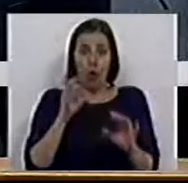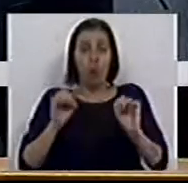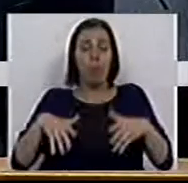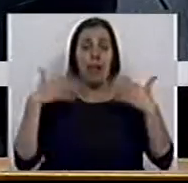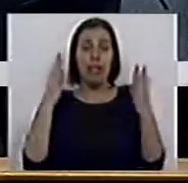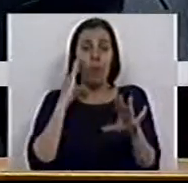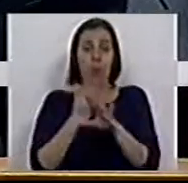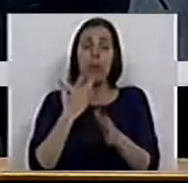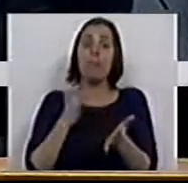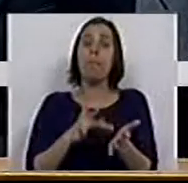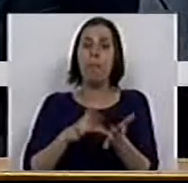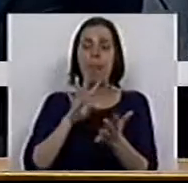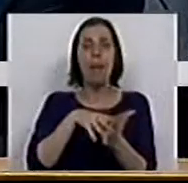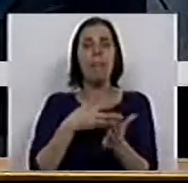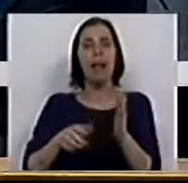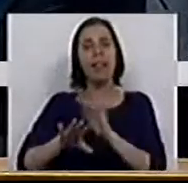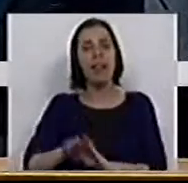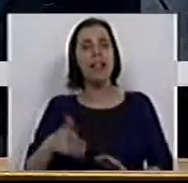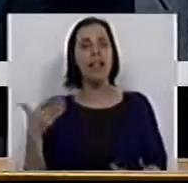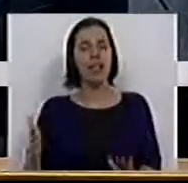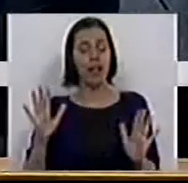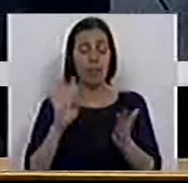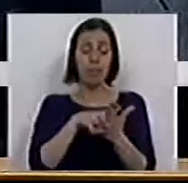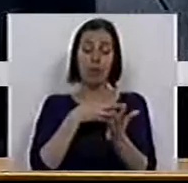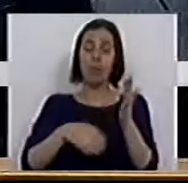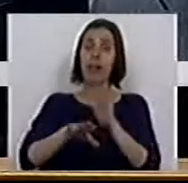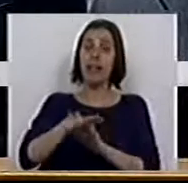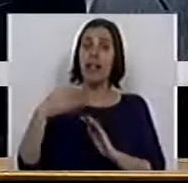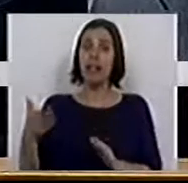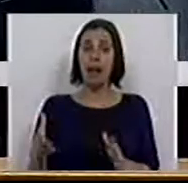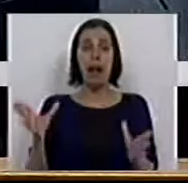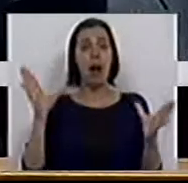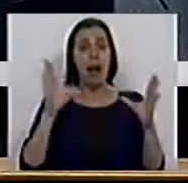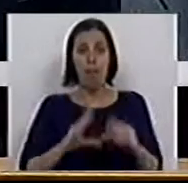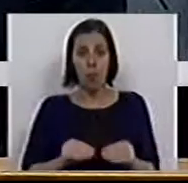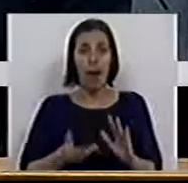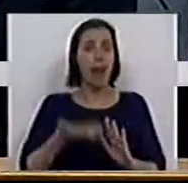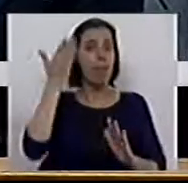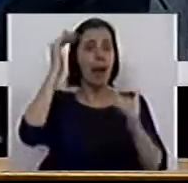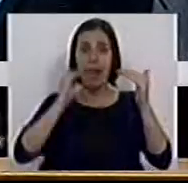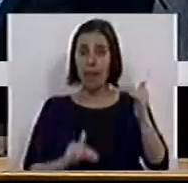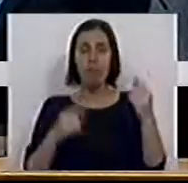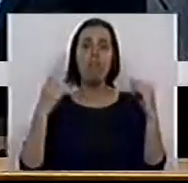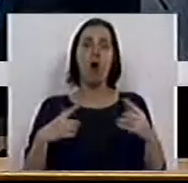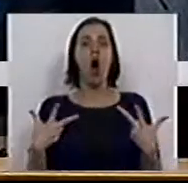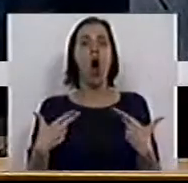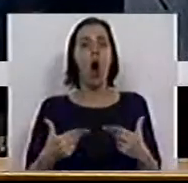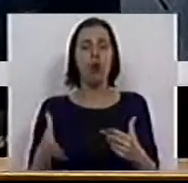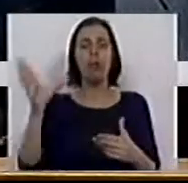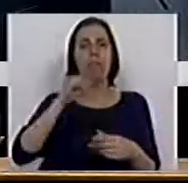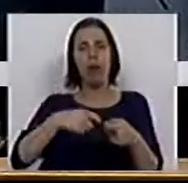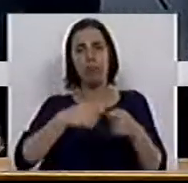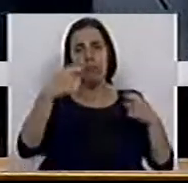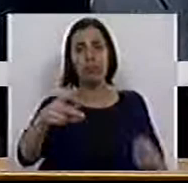prefácio do seu último livro o plano da direita. O plano da direita é nem mais nem menos do que a austeridade durante